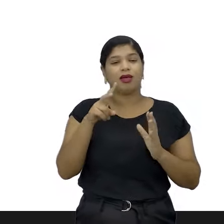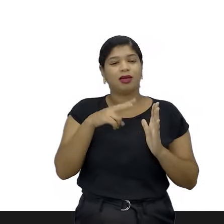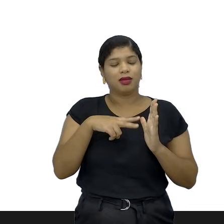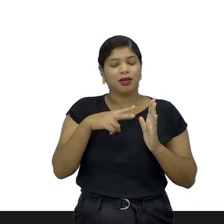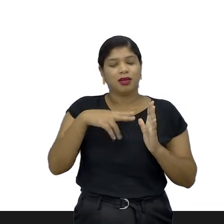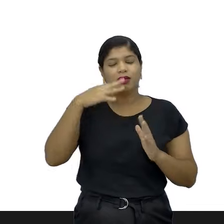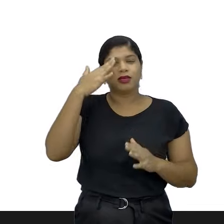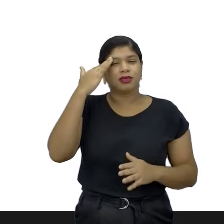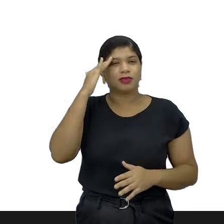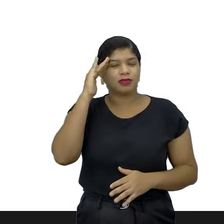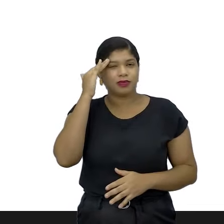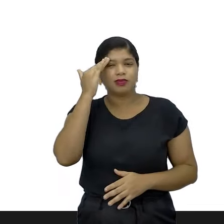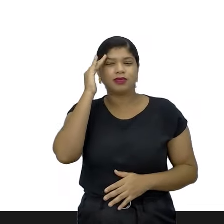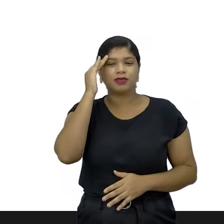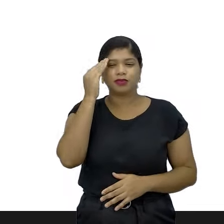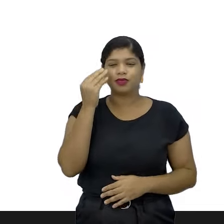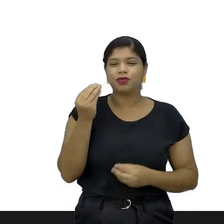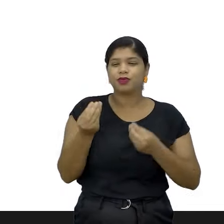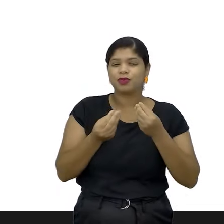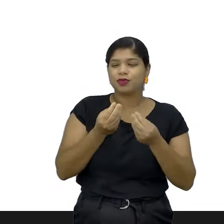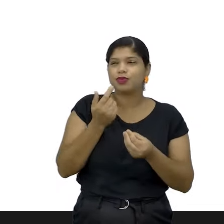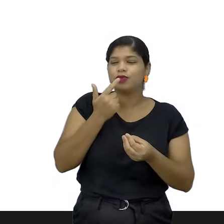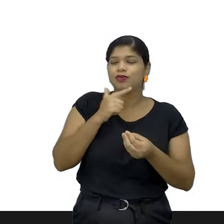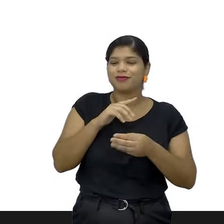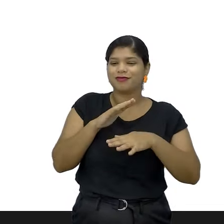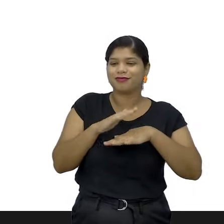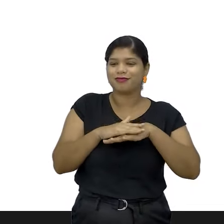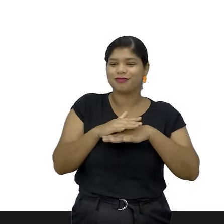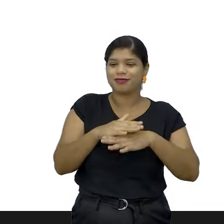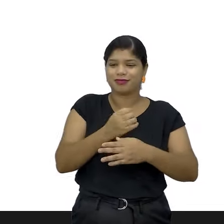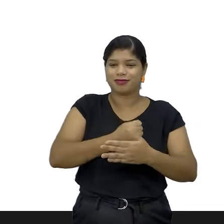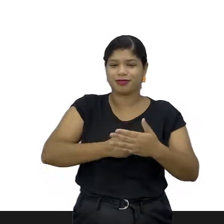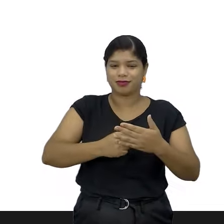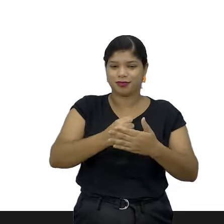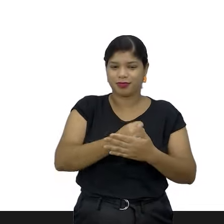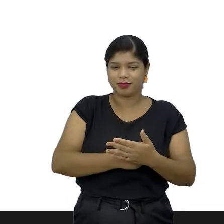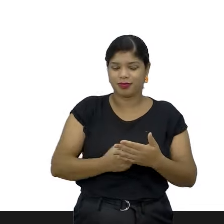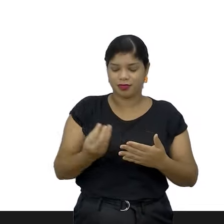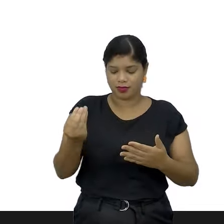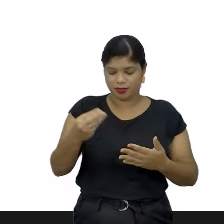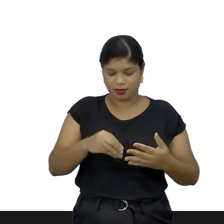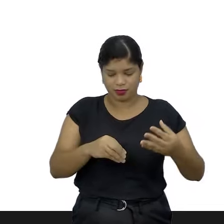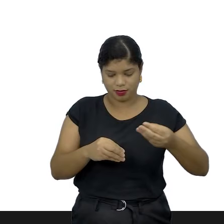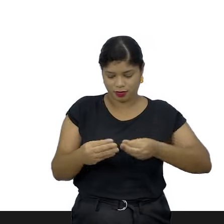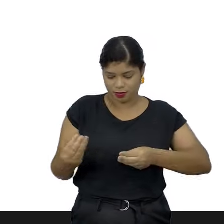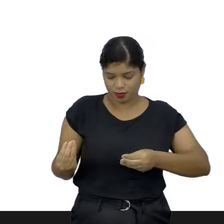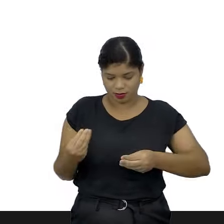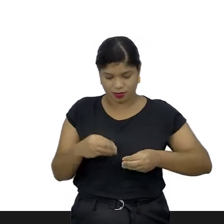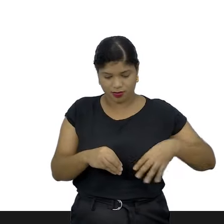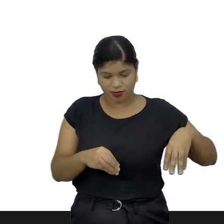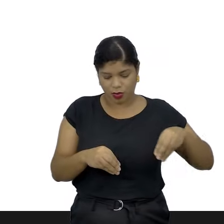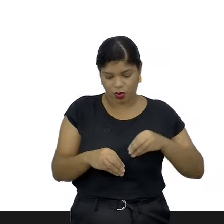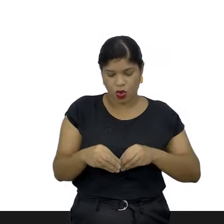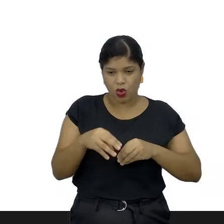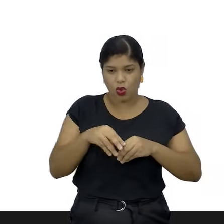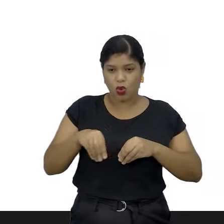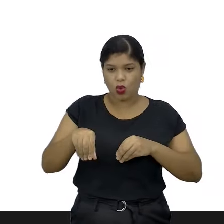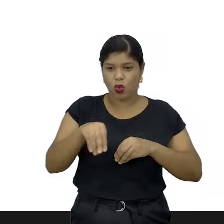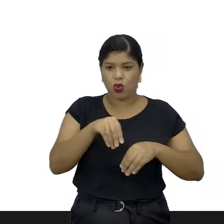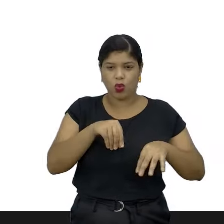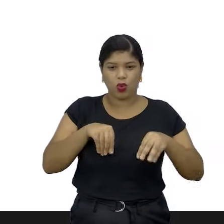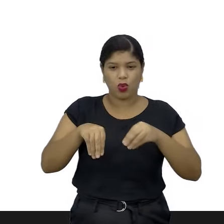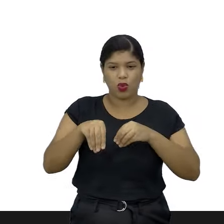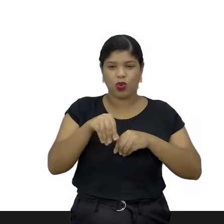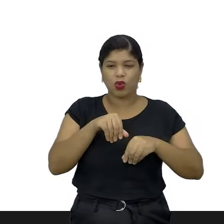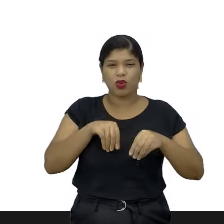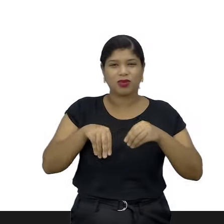leitura, compreender aí, né, quais são os ingredientes, né, e isso não deixa de ser uma inferência